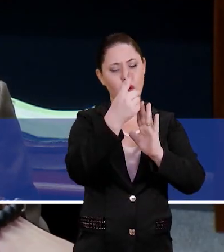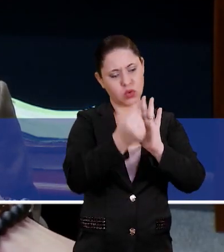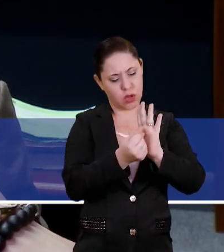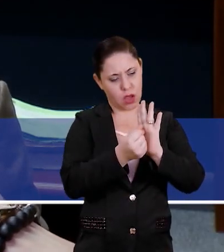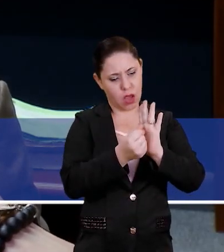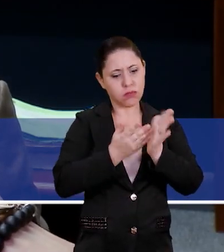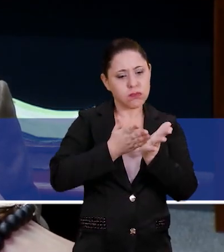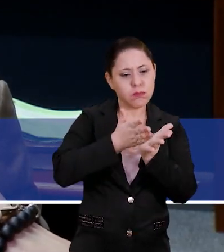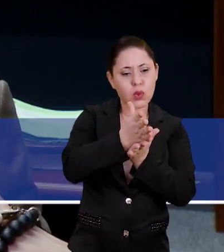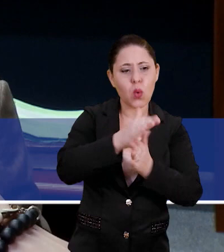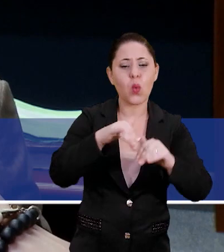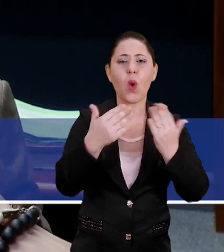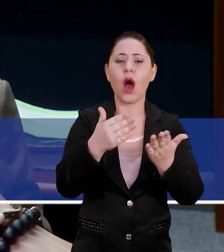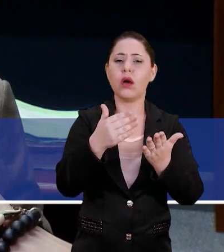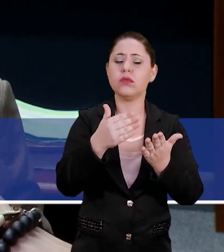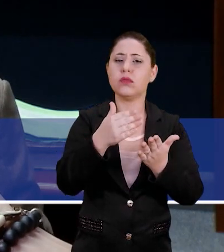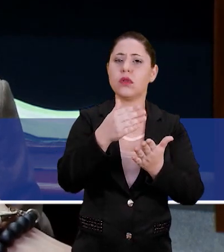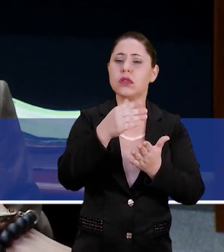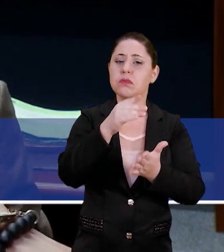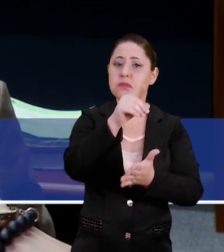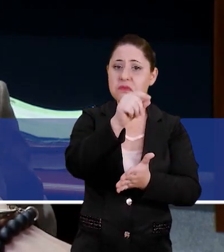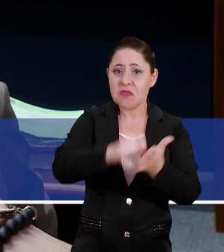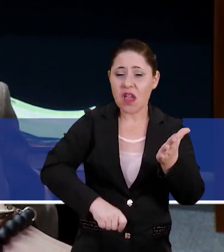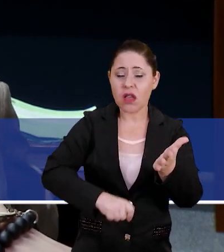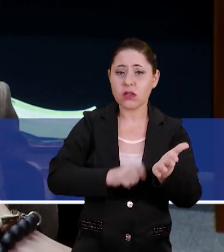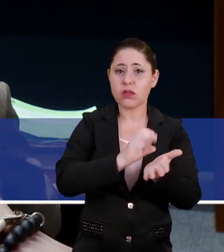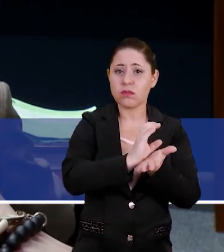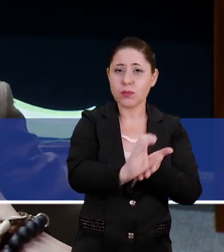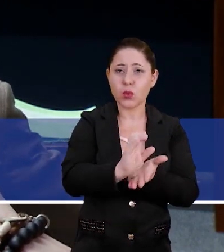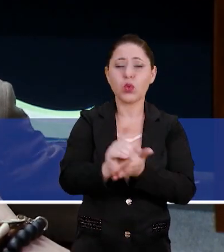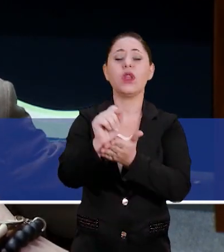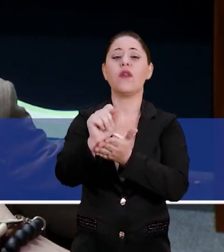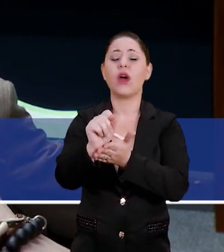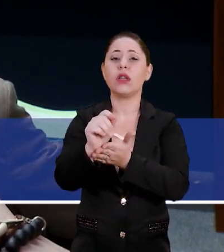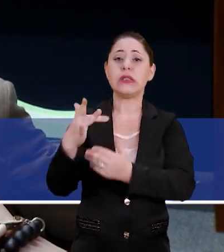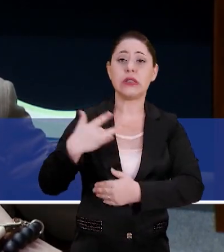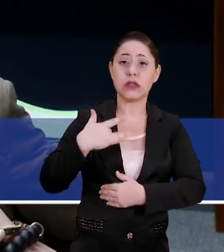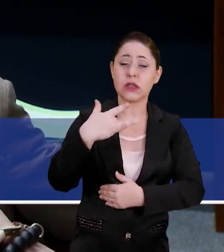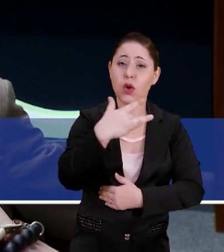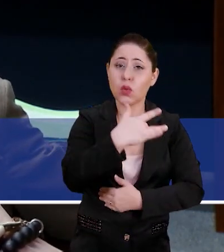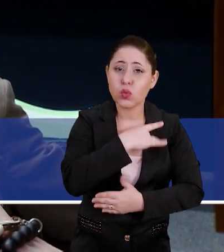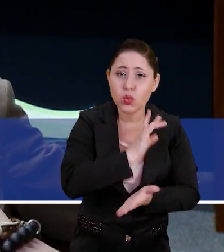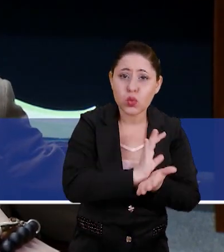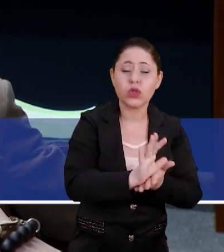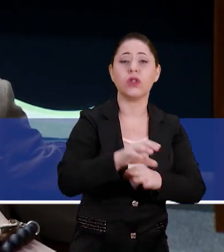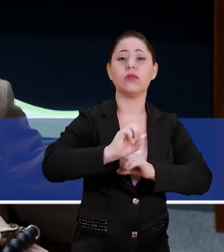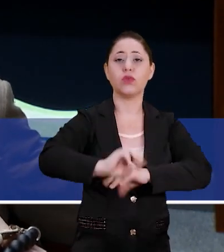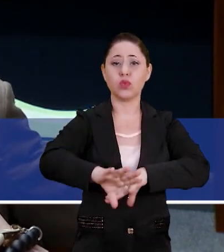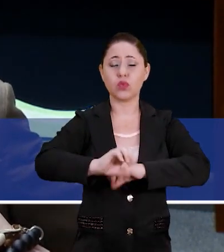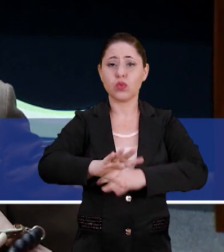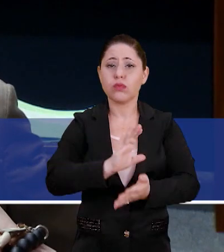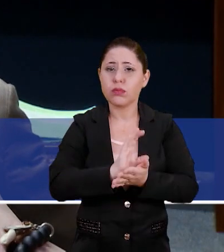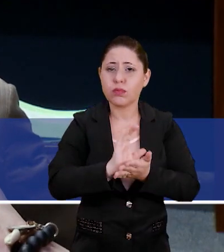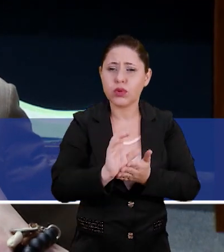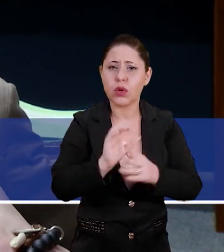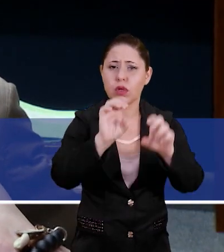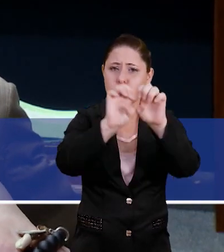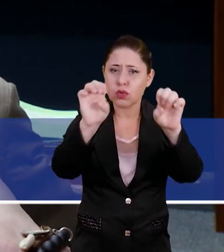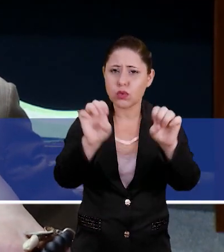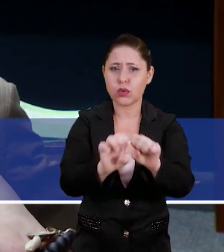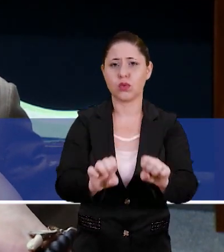estabelece o norte, a receita e fixa as despesas, aquilo que vai se gastar com a saúde, com a educação, com